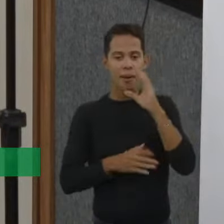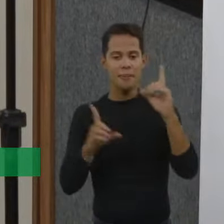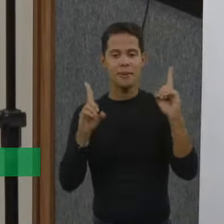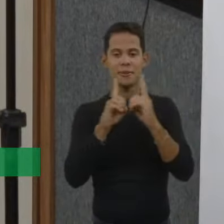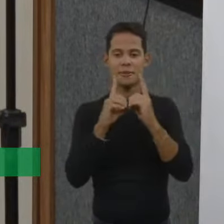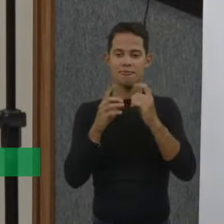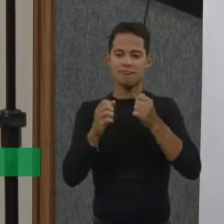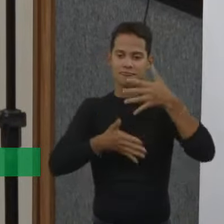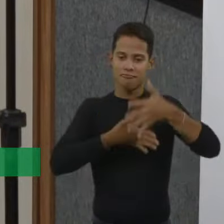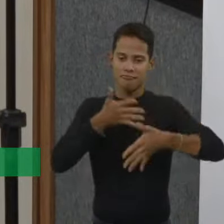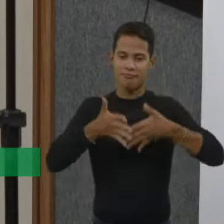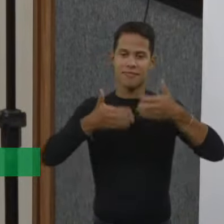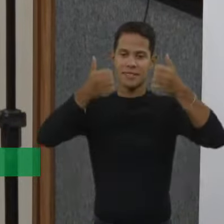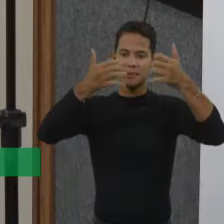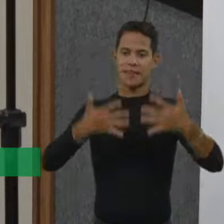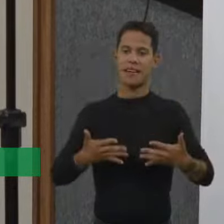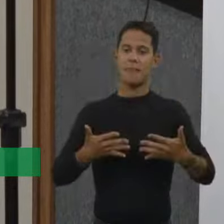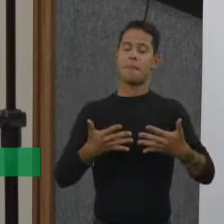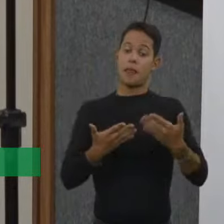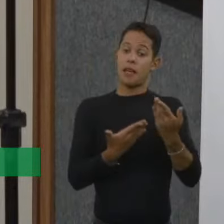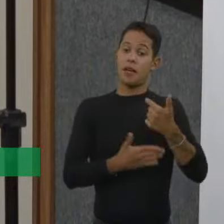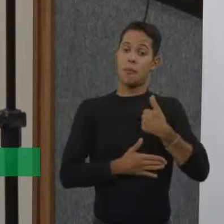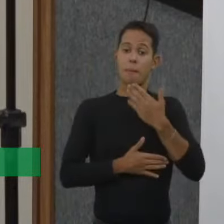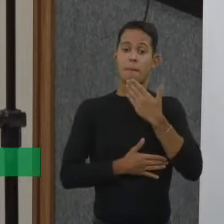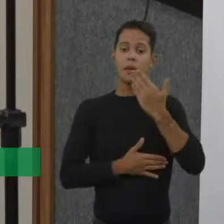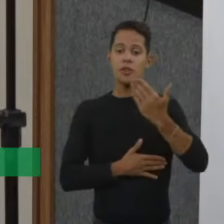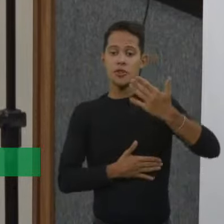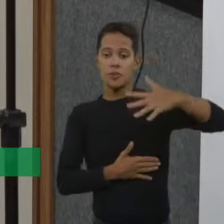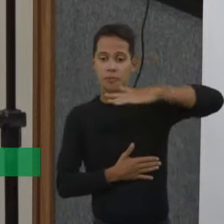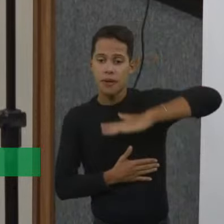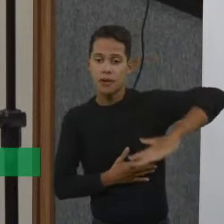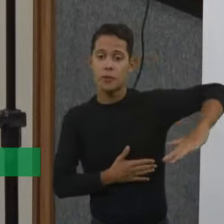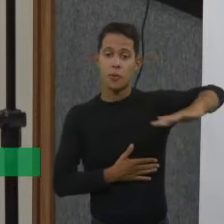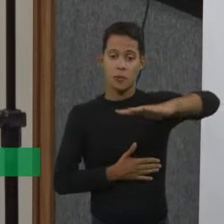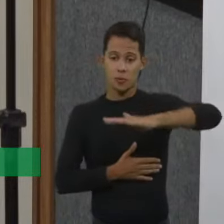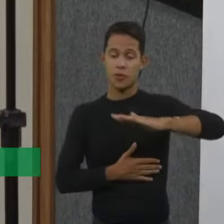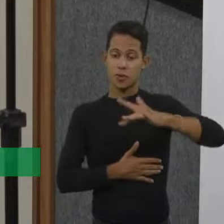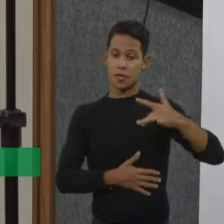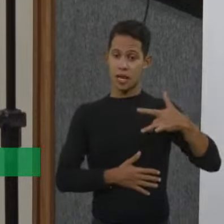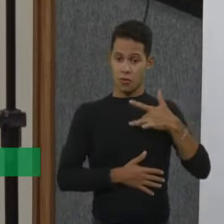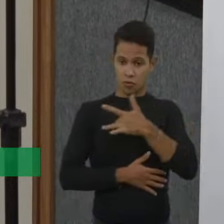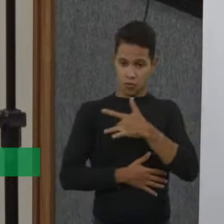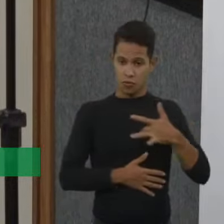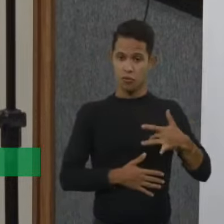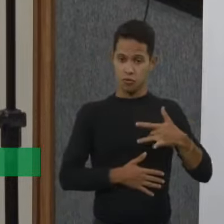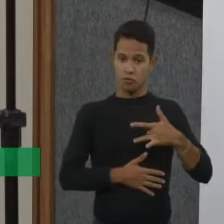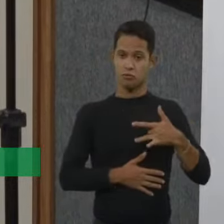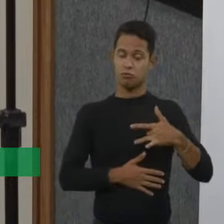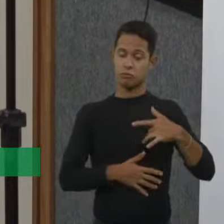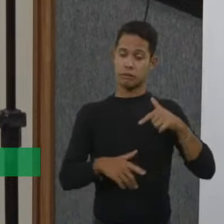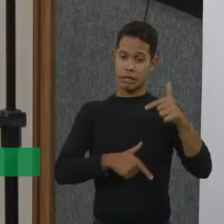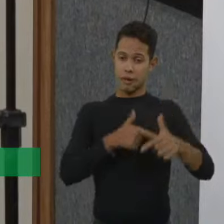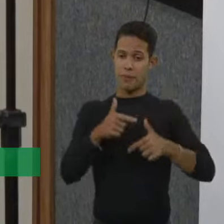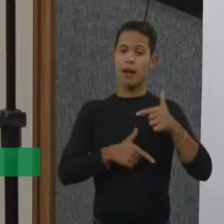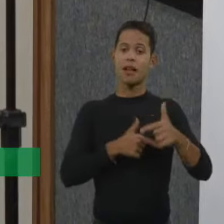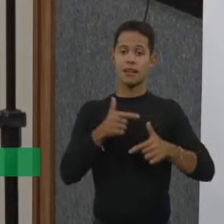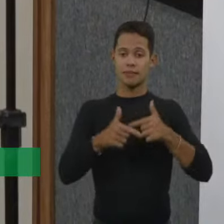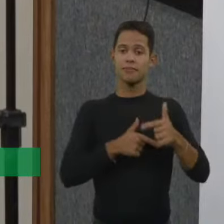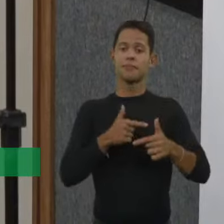que vocês que lidam com saúde, para que fiquem atentos aos sintomas. Setembro é considerado o mês mundial da fibrose cística, dia